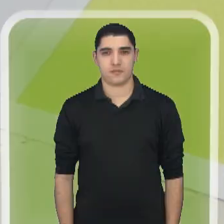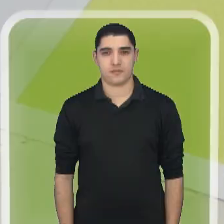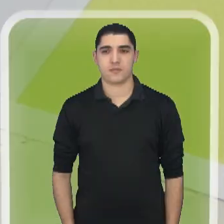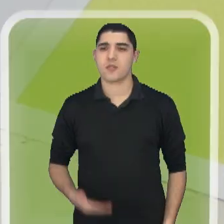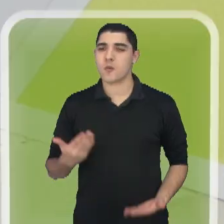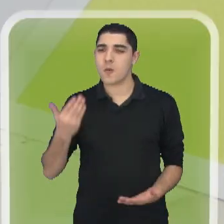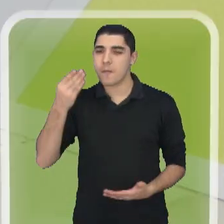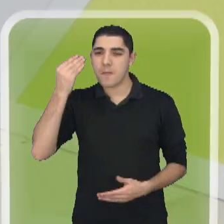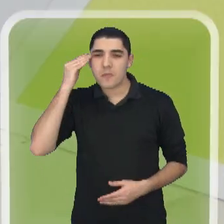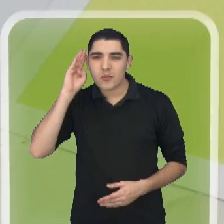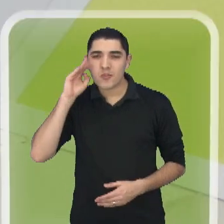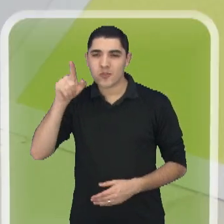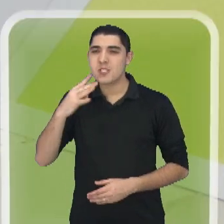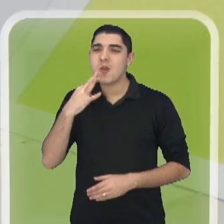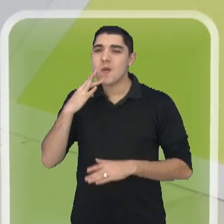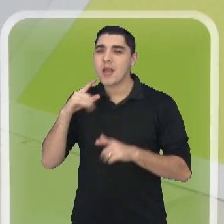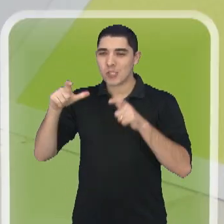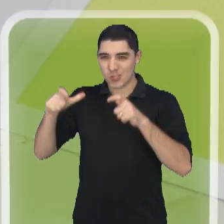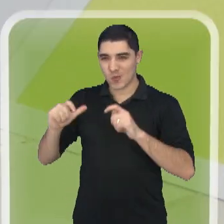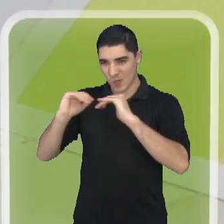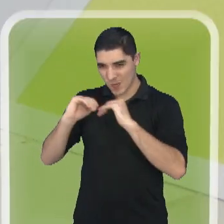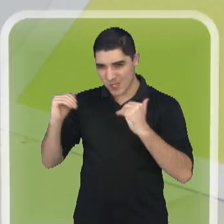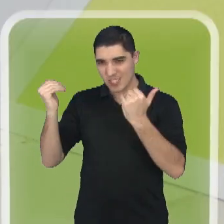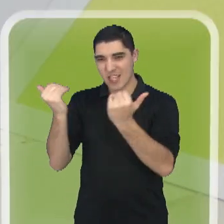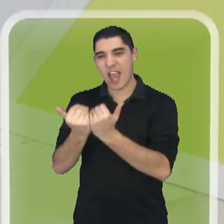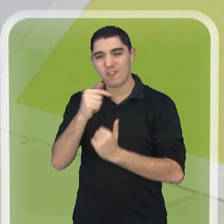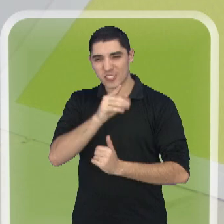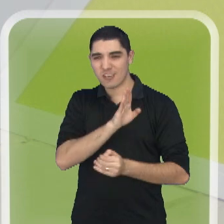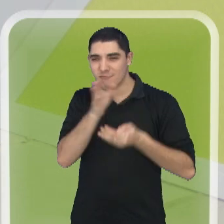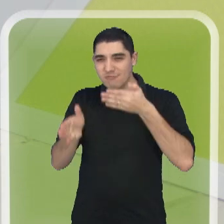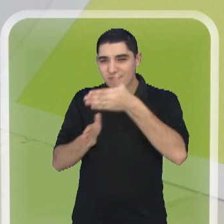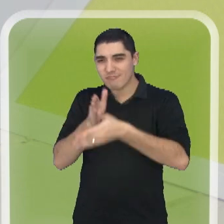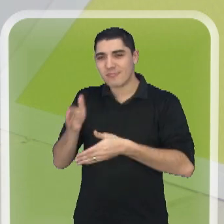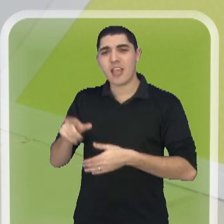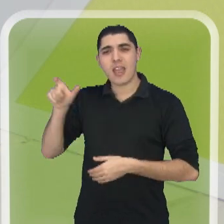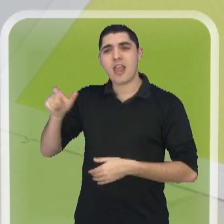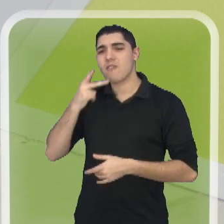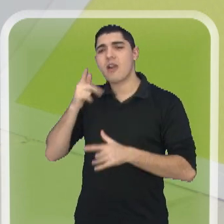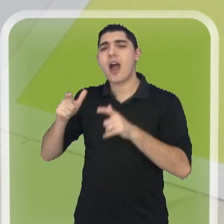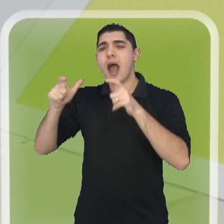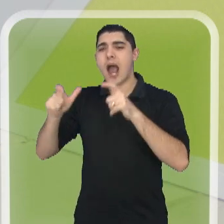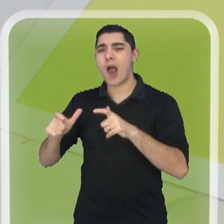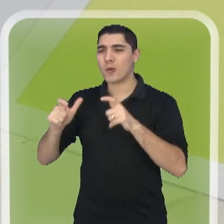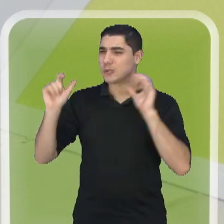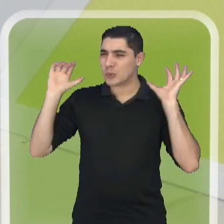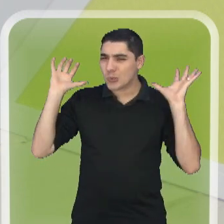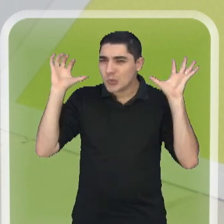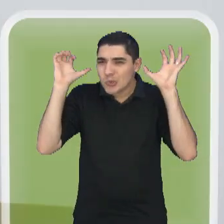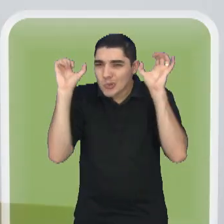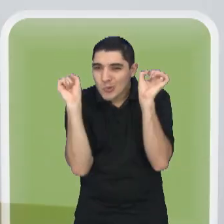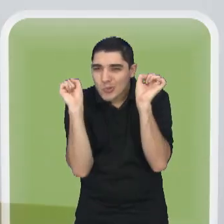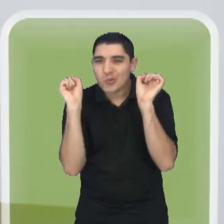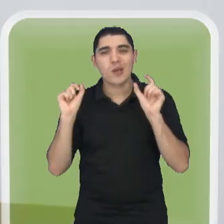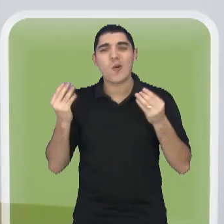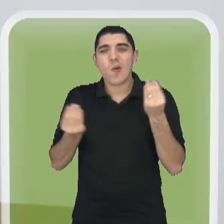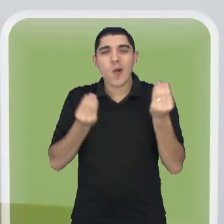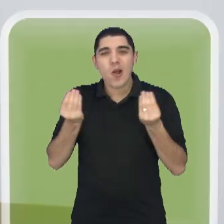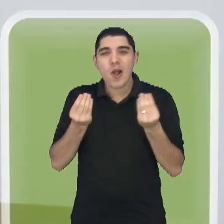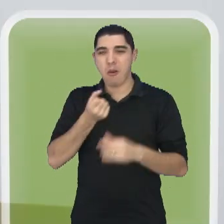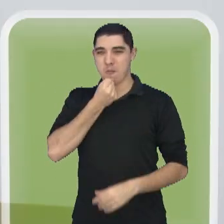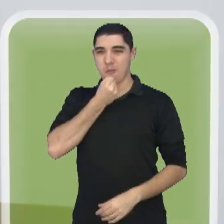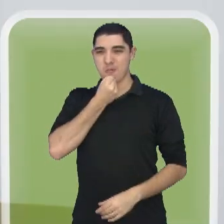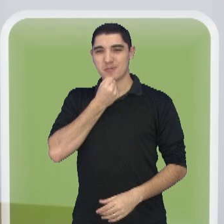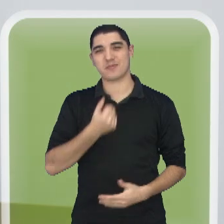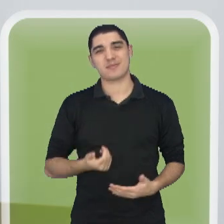Brunão, você que conhece bem lá, você já foi algumas vezes lá no Joaquinzão. O Paulo fez aquela passagem onde, nas catacumbas do Joaquinzão?